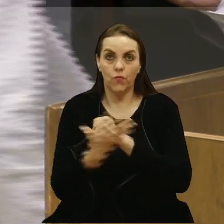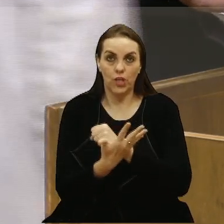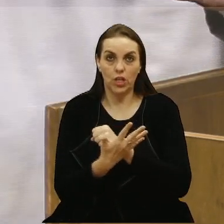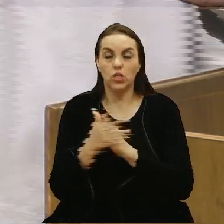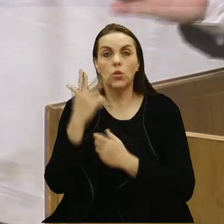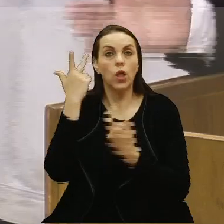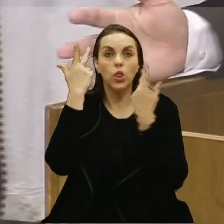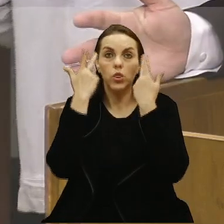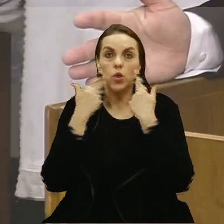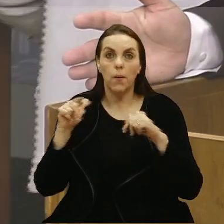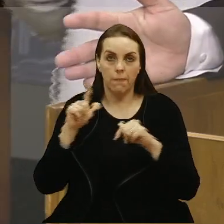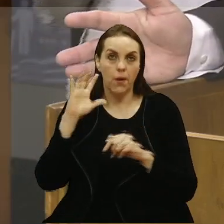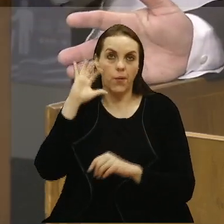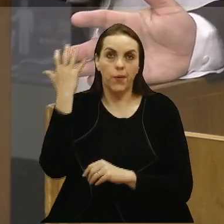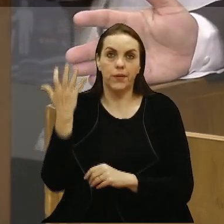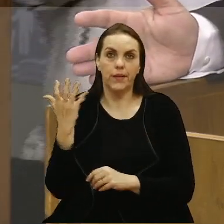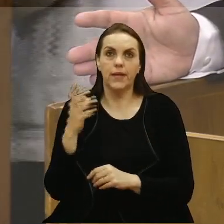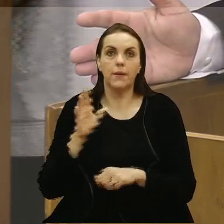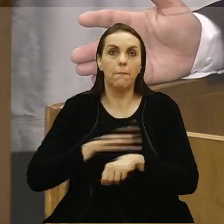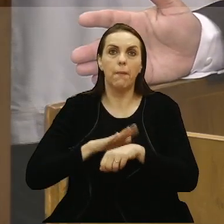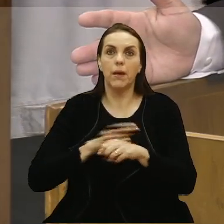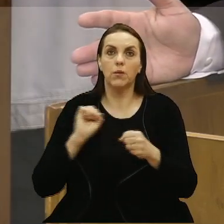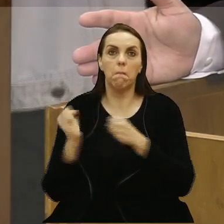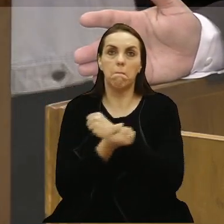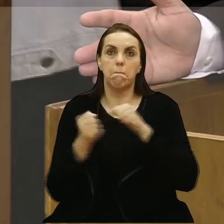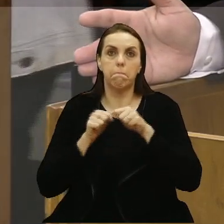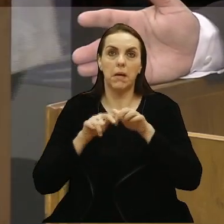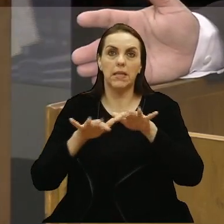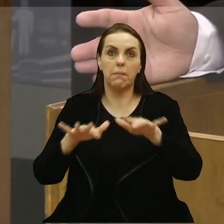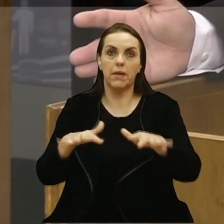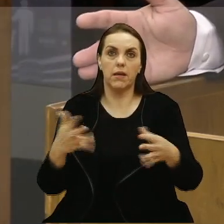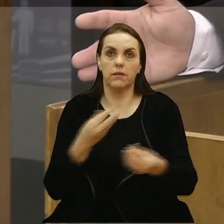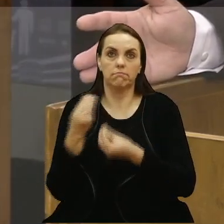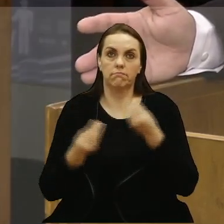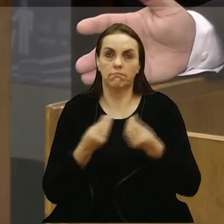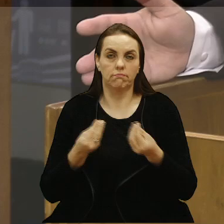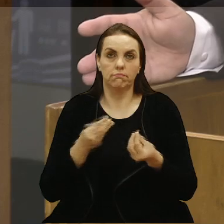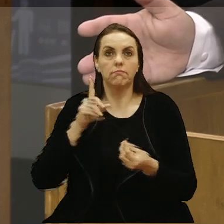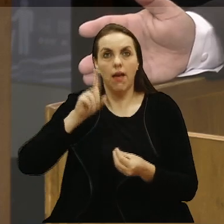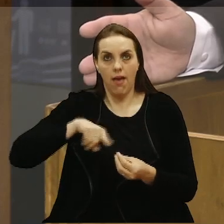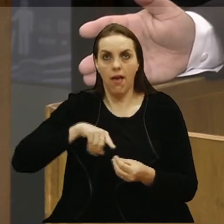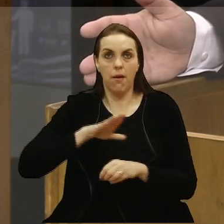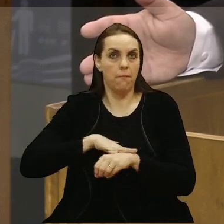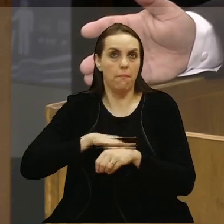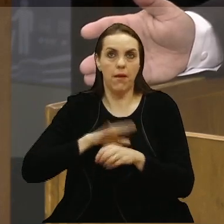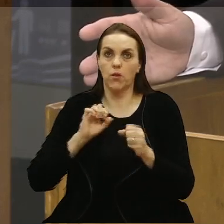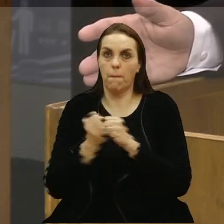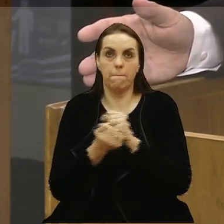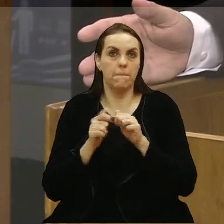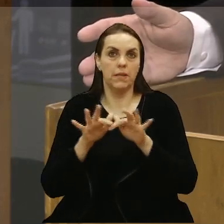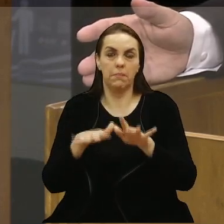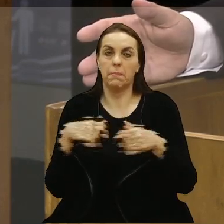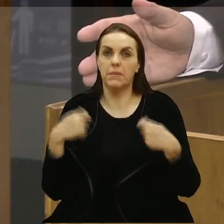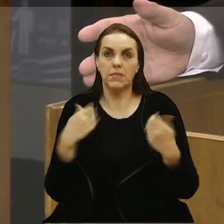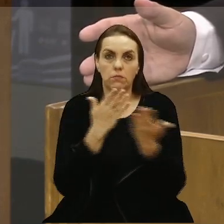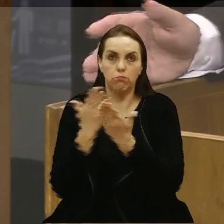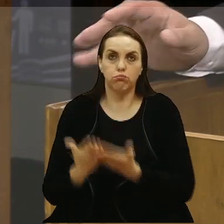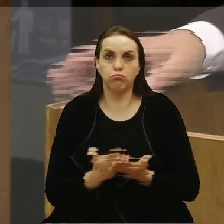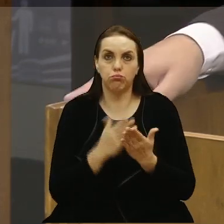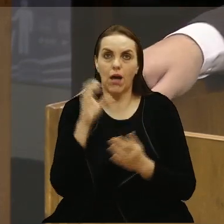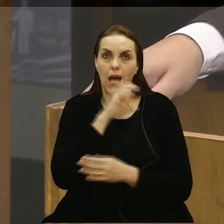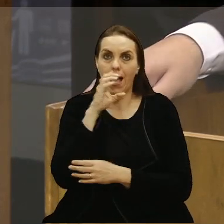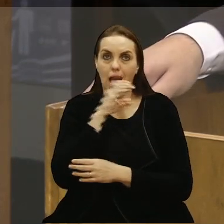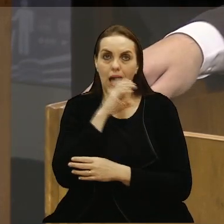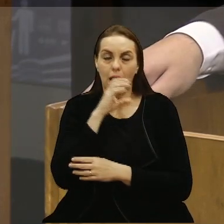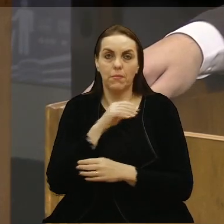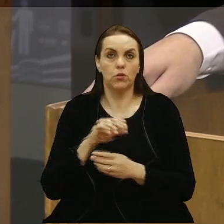normalmente acontece, aí nós estamos numa pandemia, né? Numa situação de pandemia, ou seja, há de se